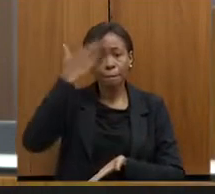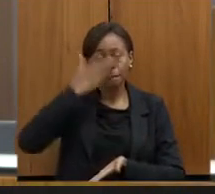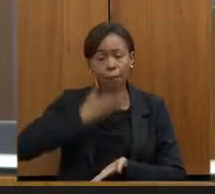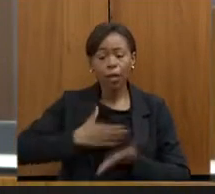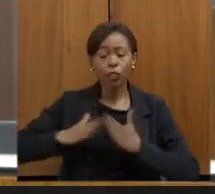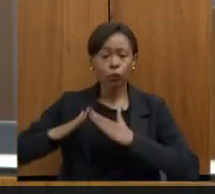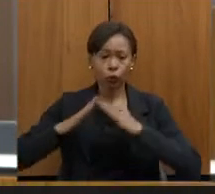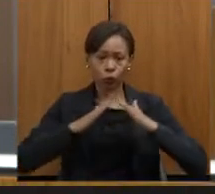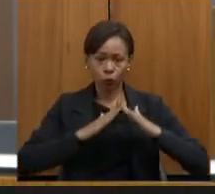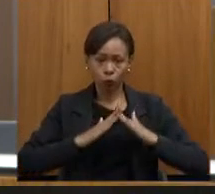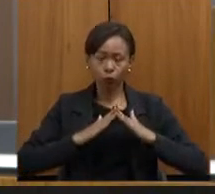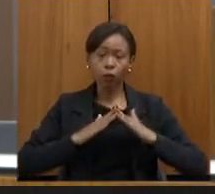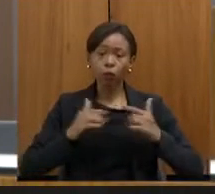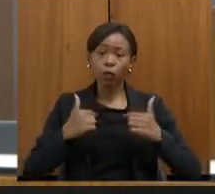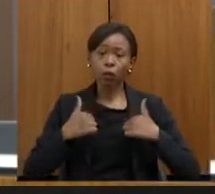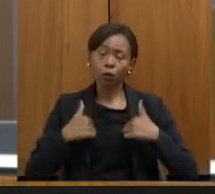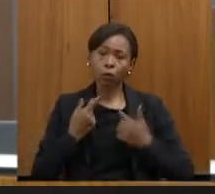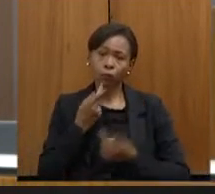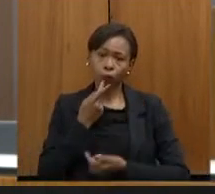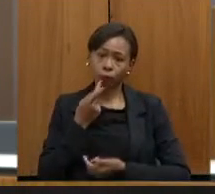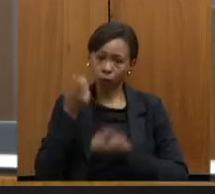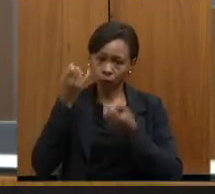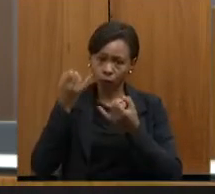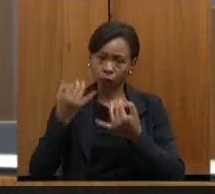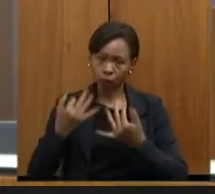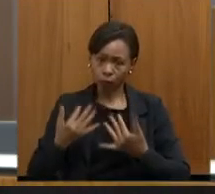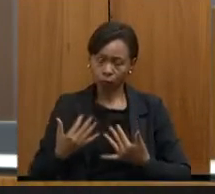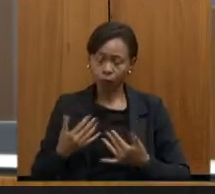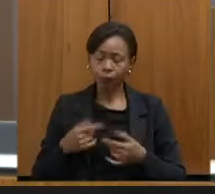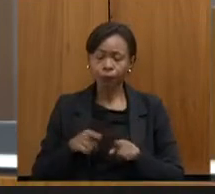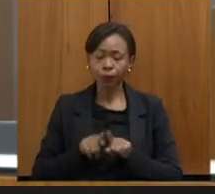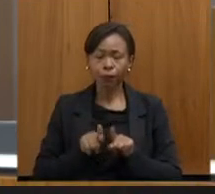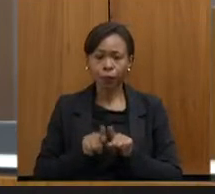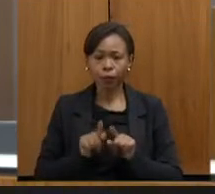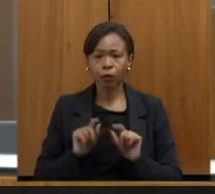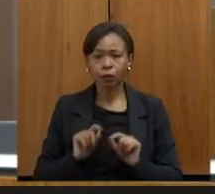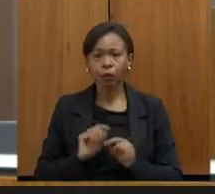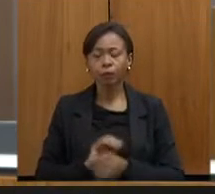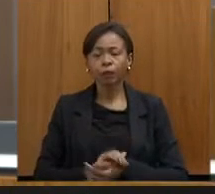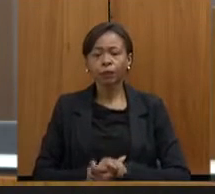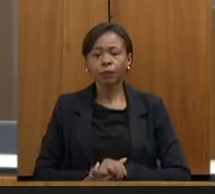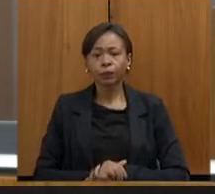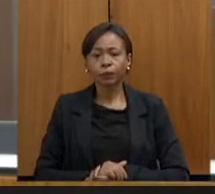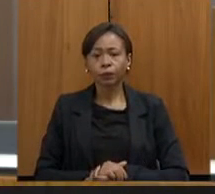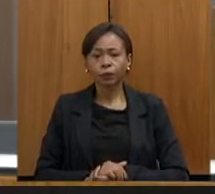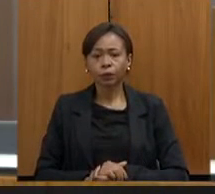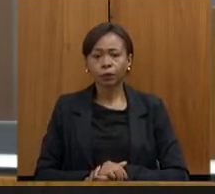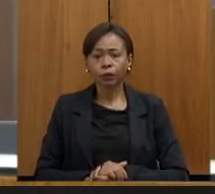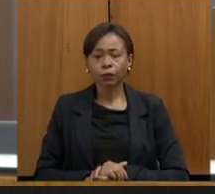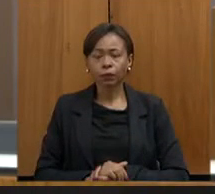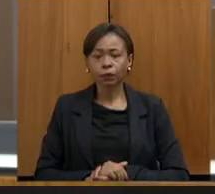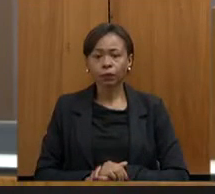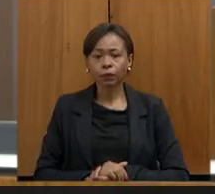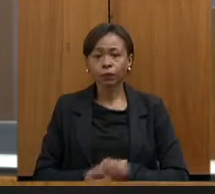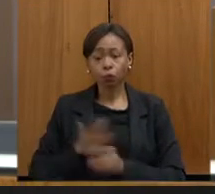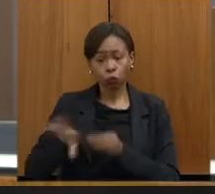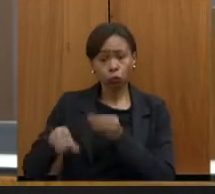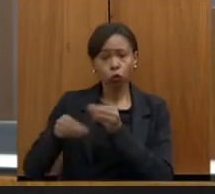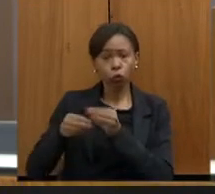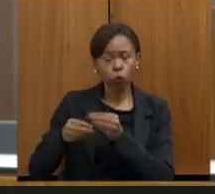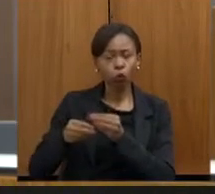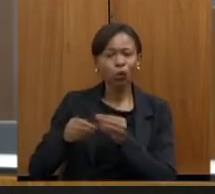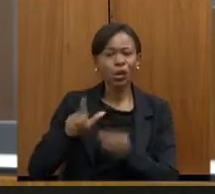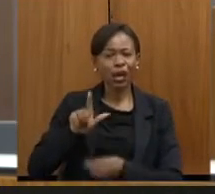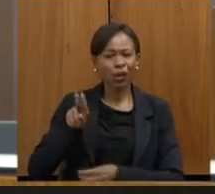minha fala, para que eu não esqueça de falar isso depois, eu quero também, corroborando com a professora, com a doutora